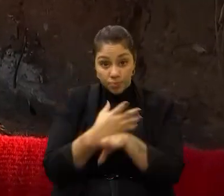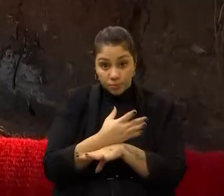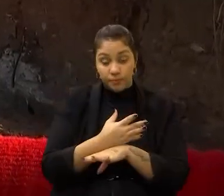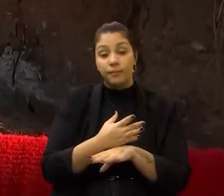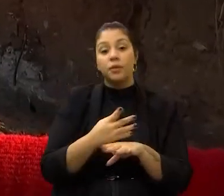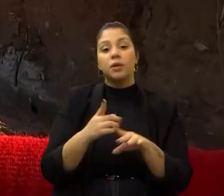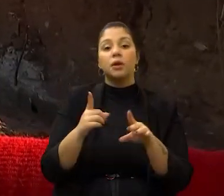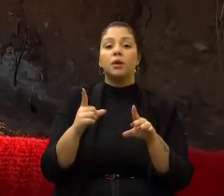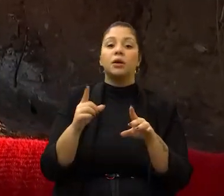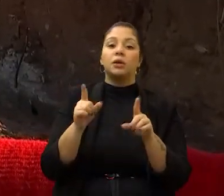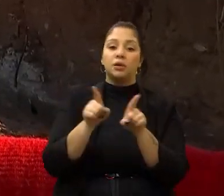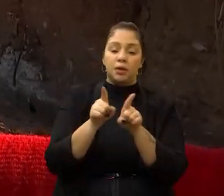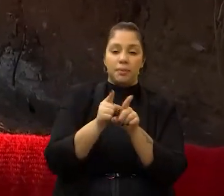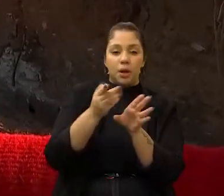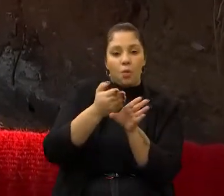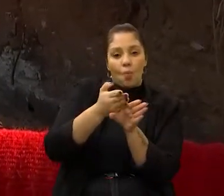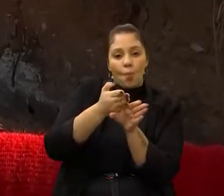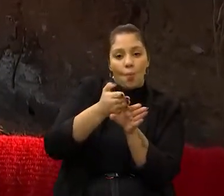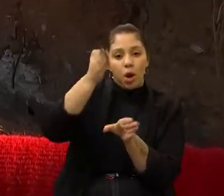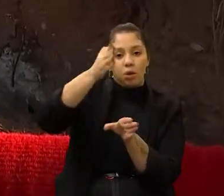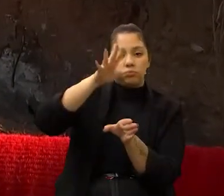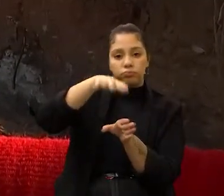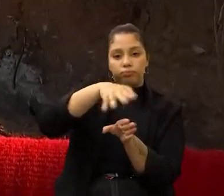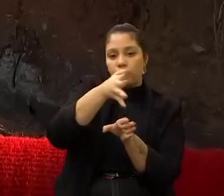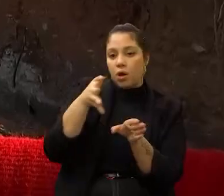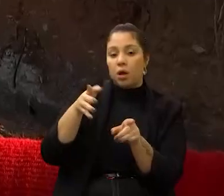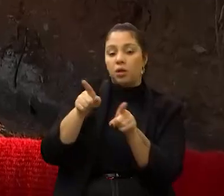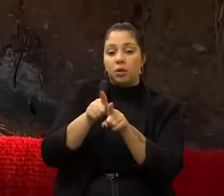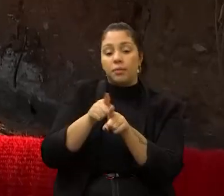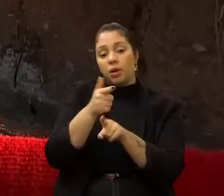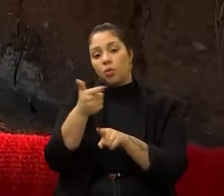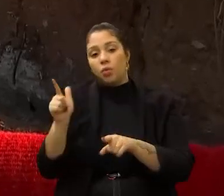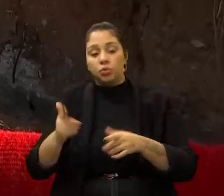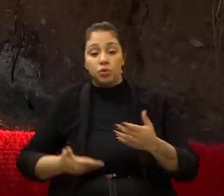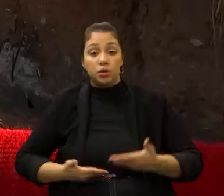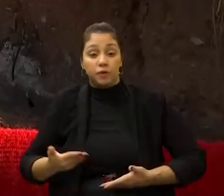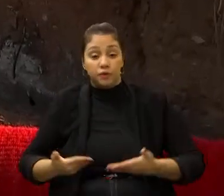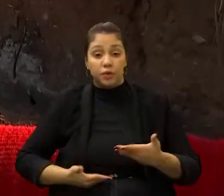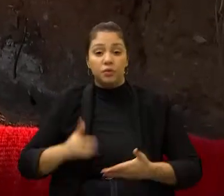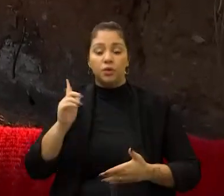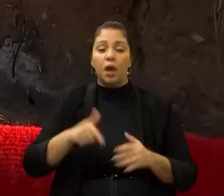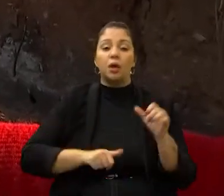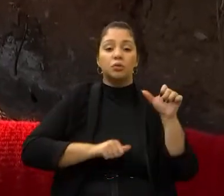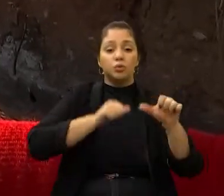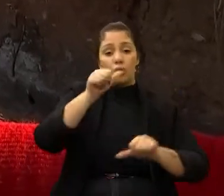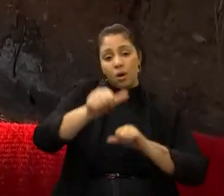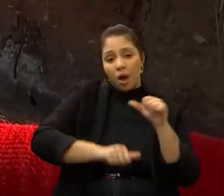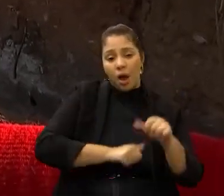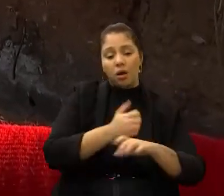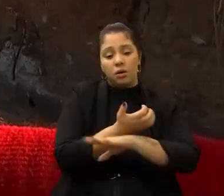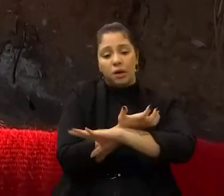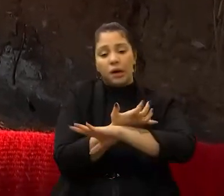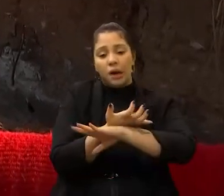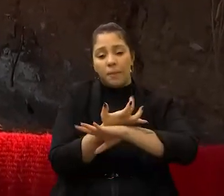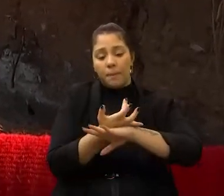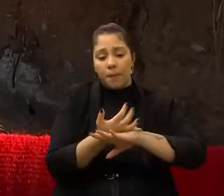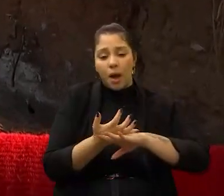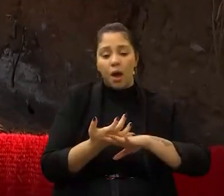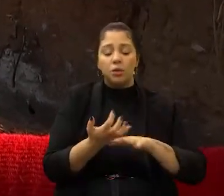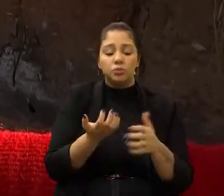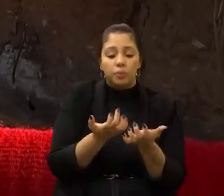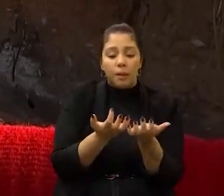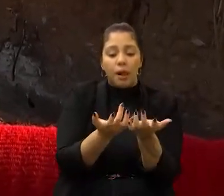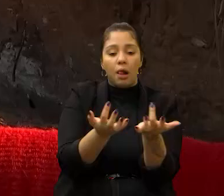dias para conclusão do serviços e esticar o alambrado depois os serviços intermediários que troca do